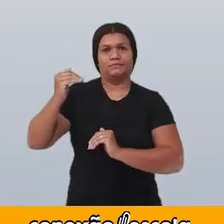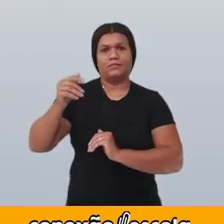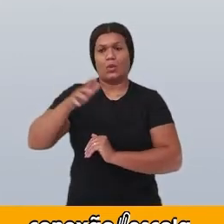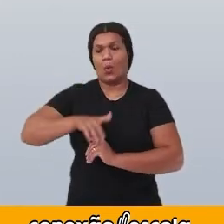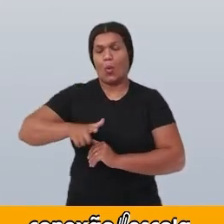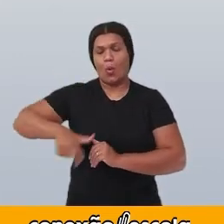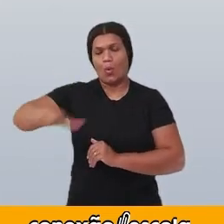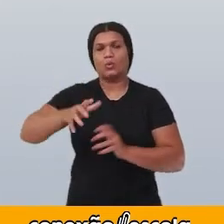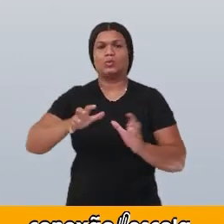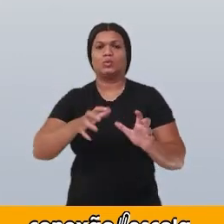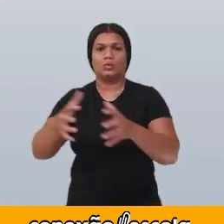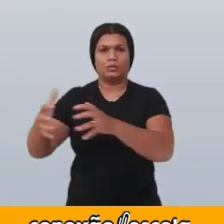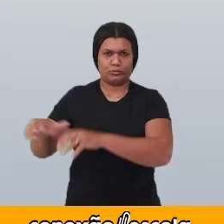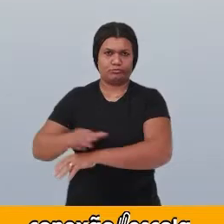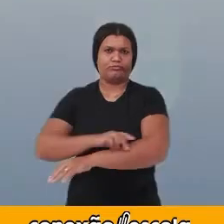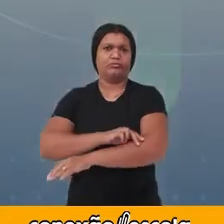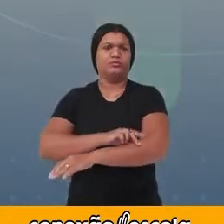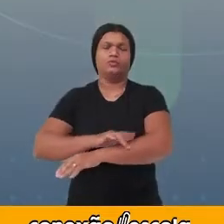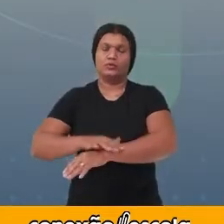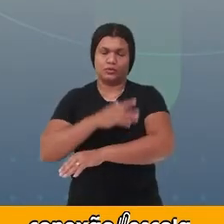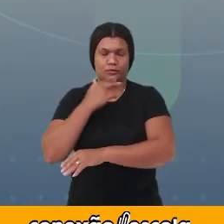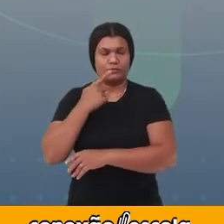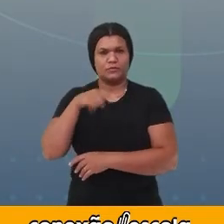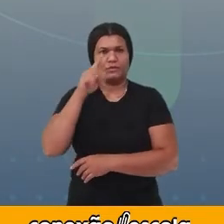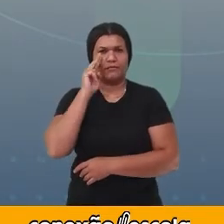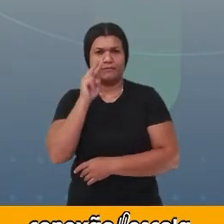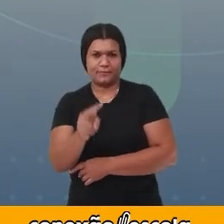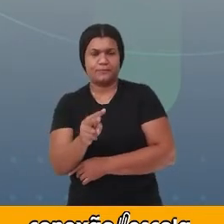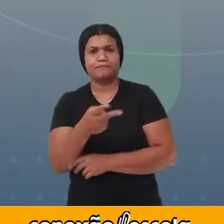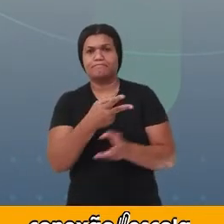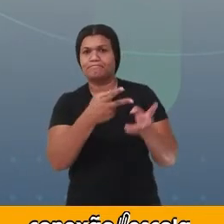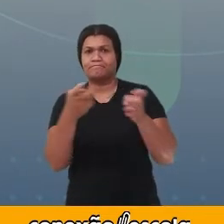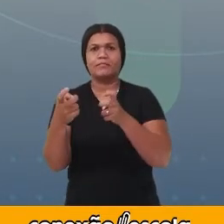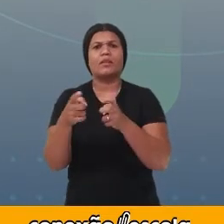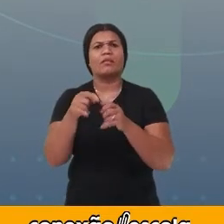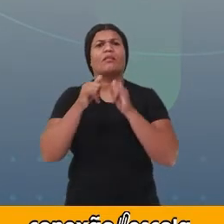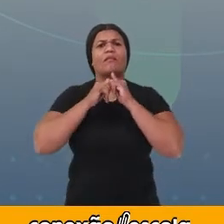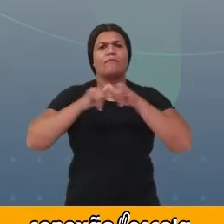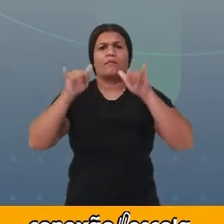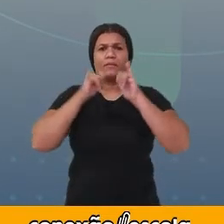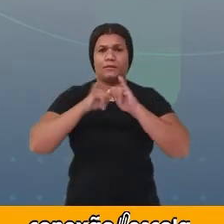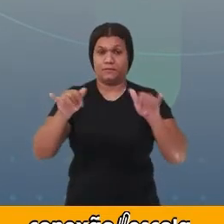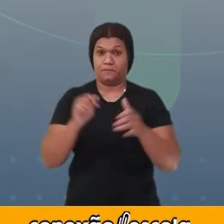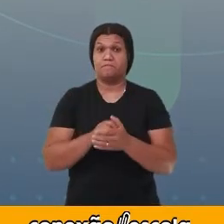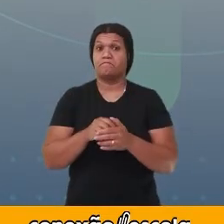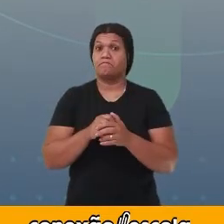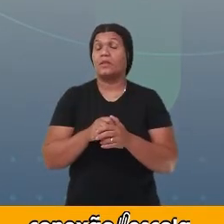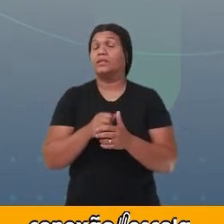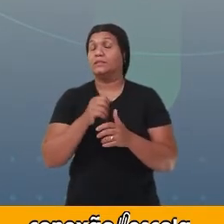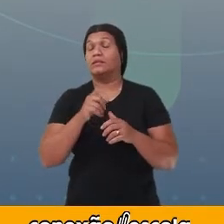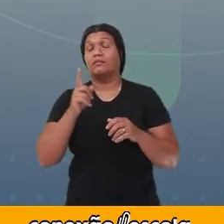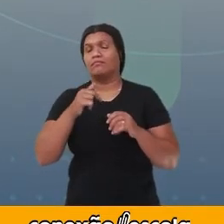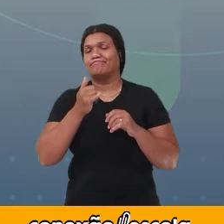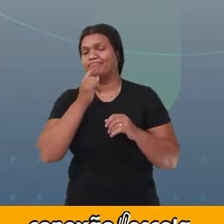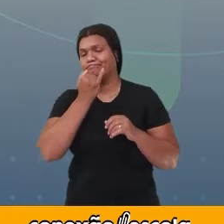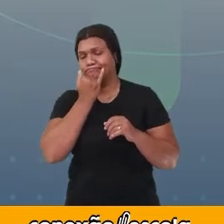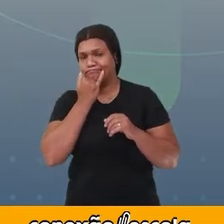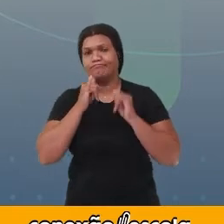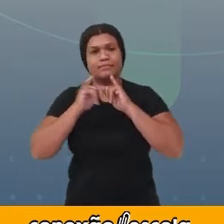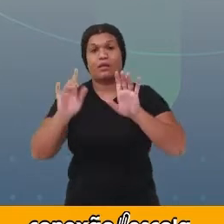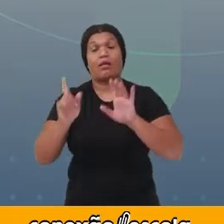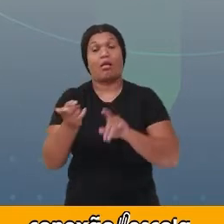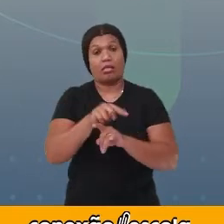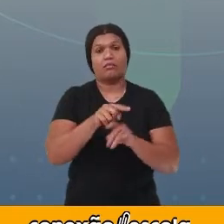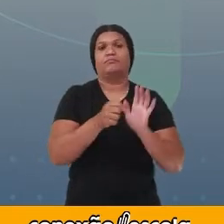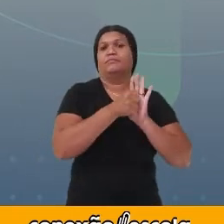desfavorável. Vocês conseguiram observar que nessa notícia aqui, nessa reportagem, ela parte